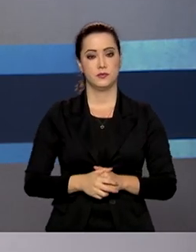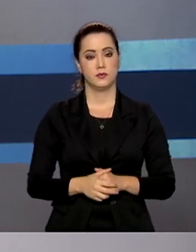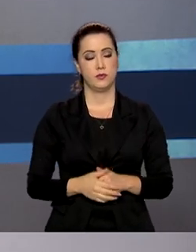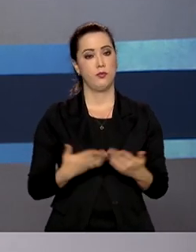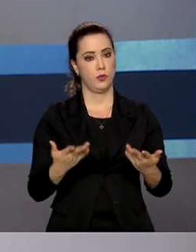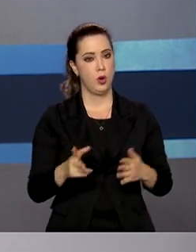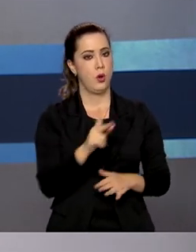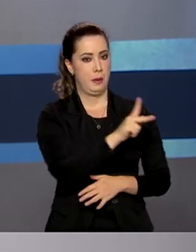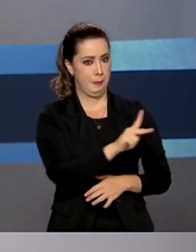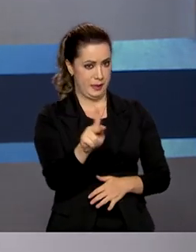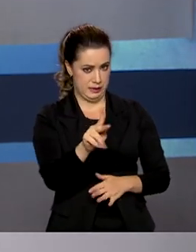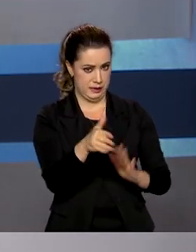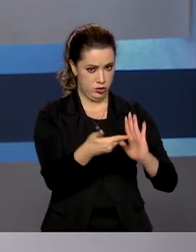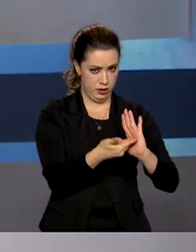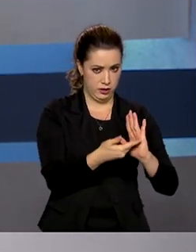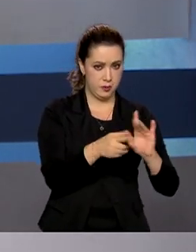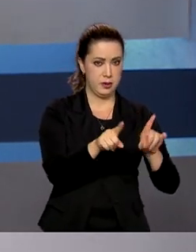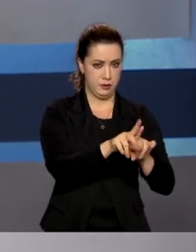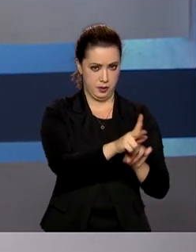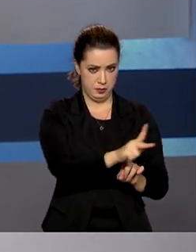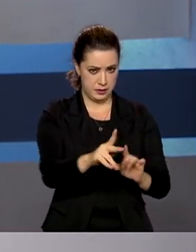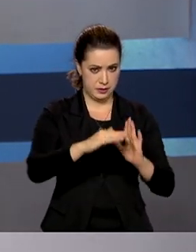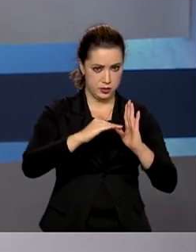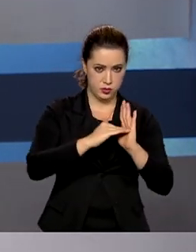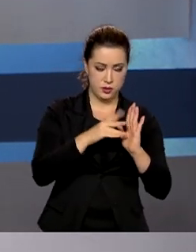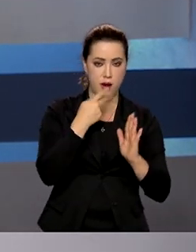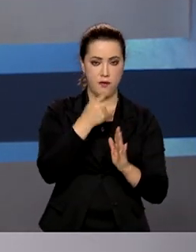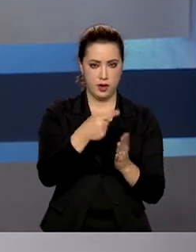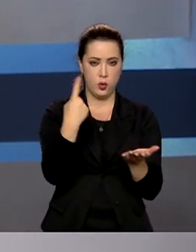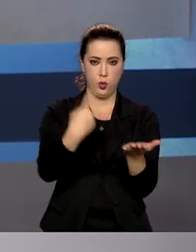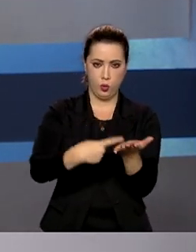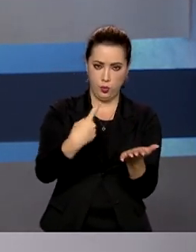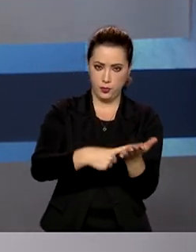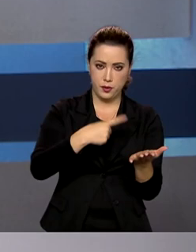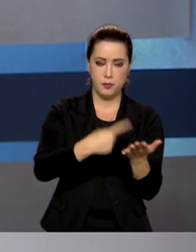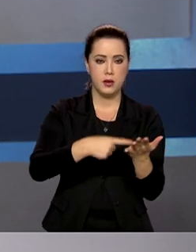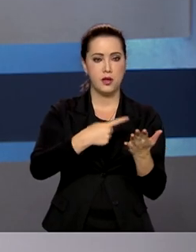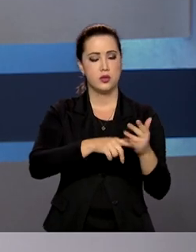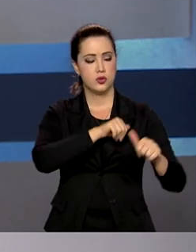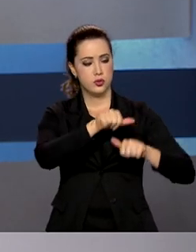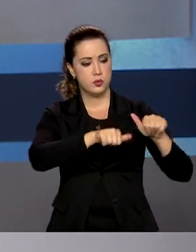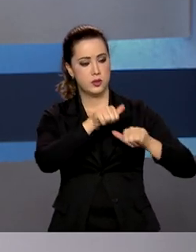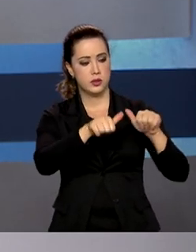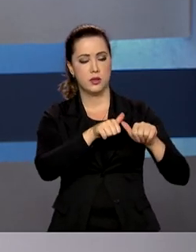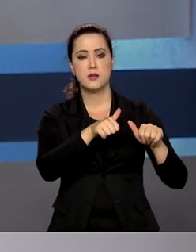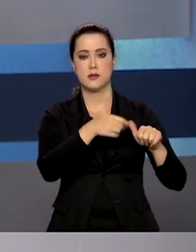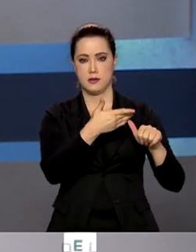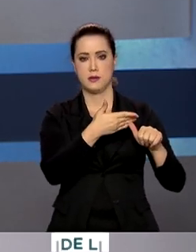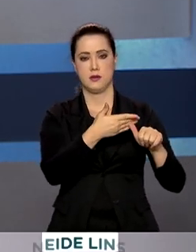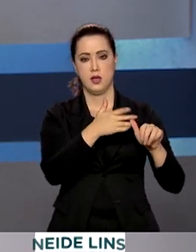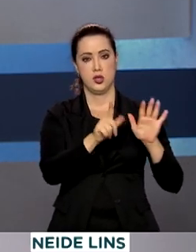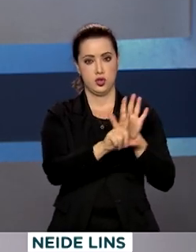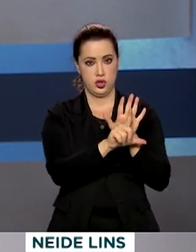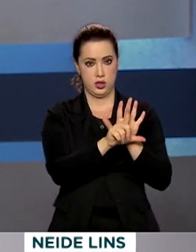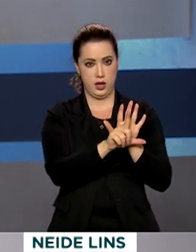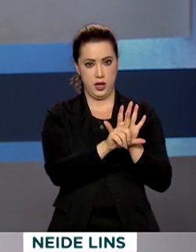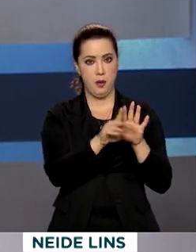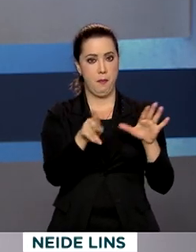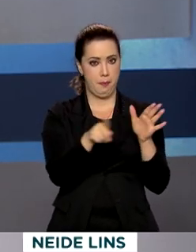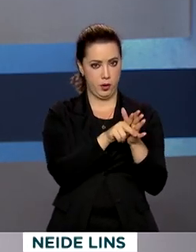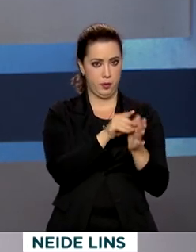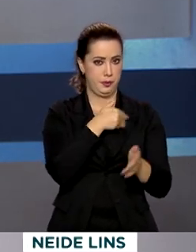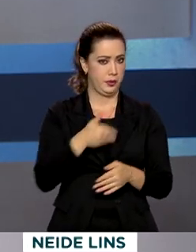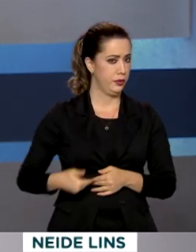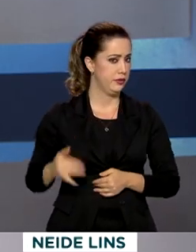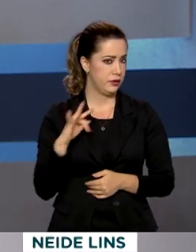E os presidentes da Câmara e do Senado afirmaram que querem seguir o cronograma de reformas do governo. Eles se reuniram na sexta-feira com